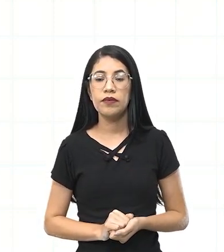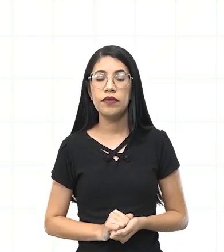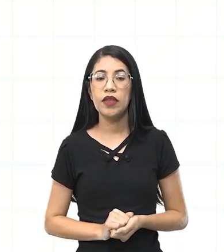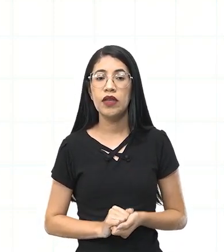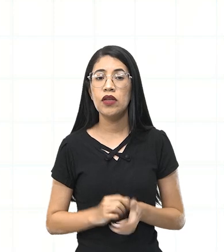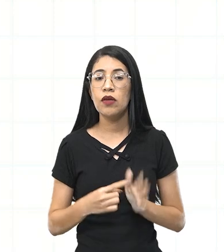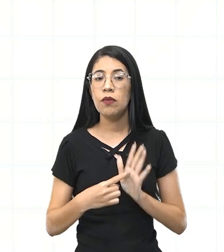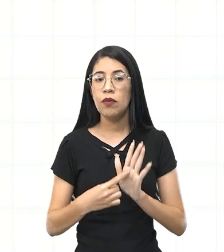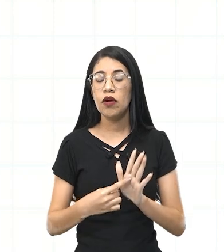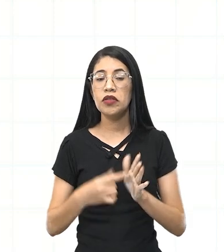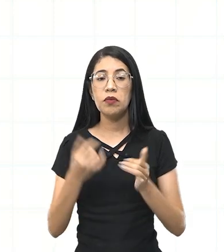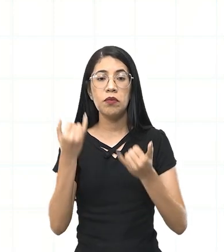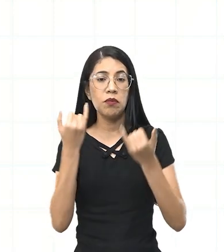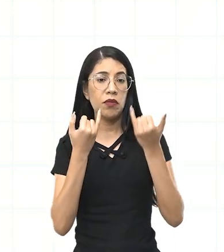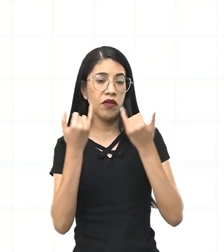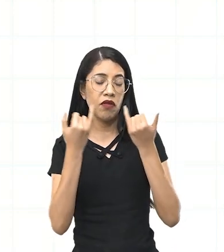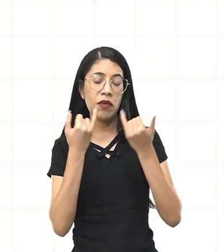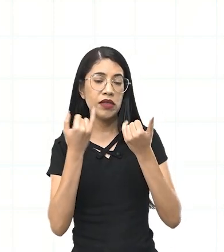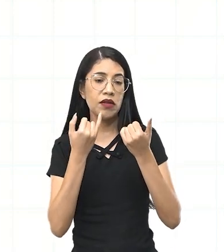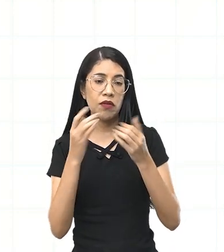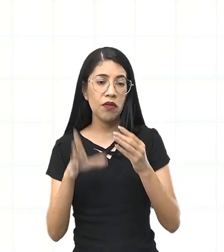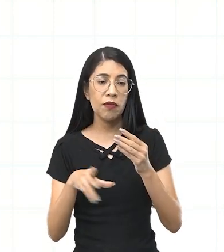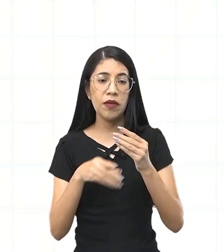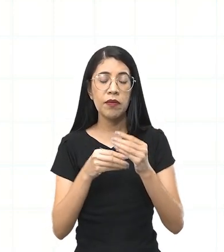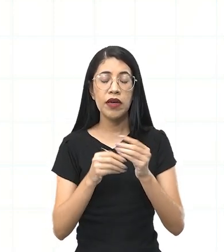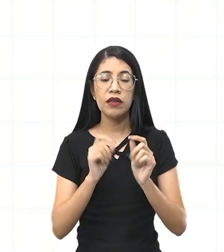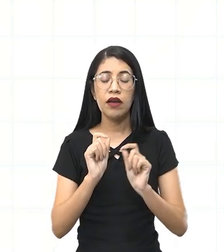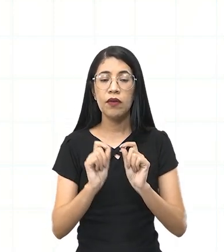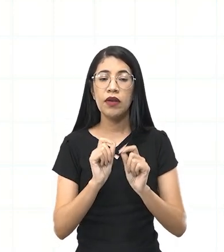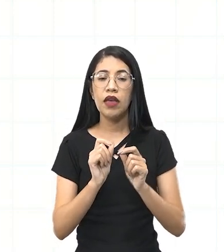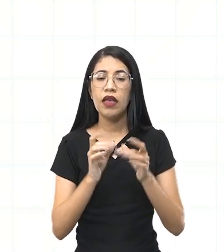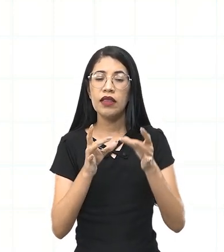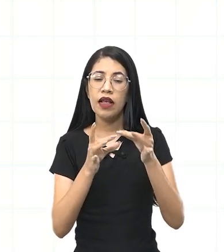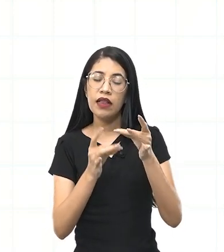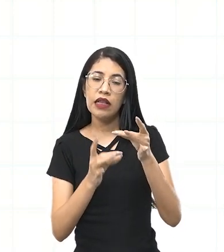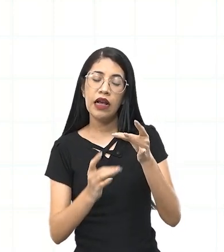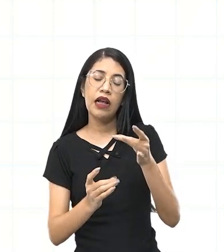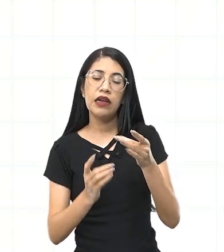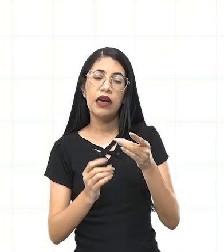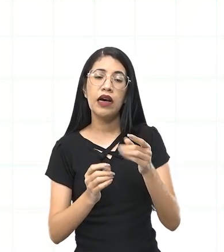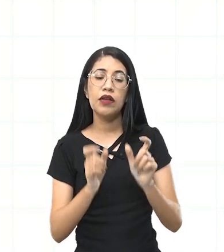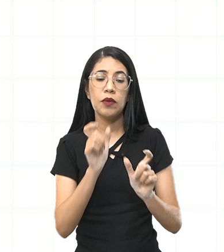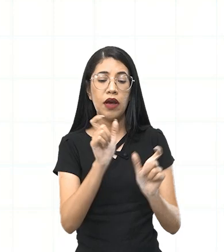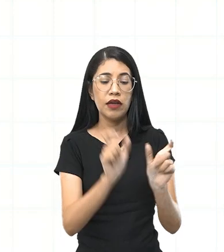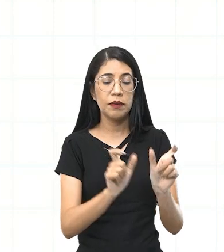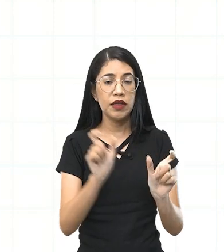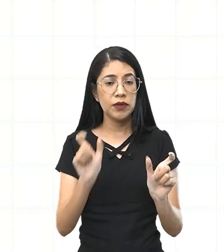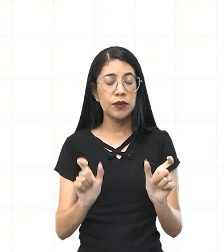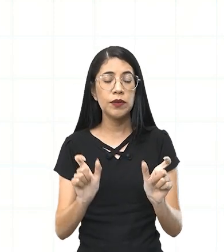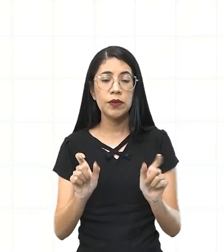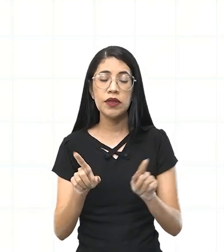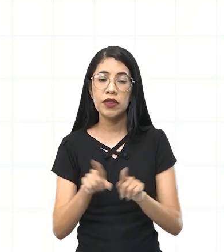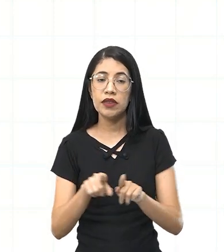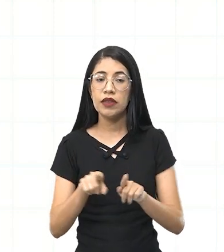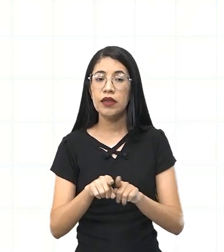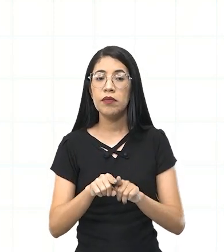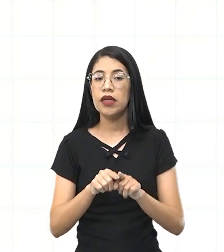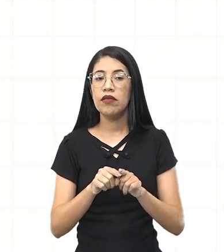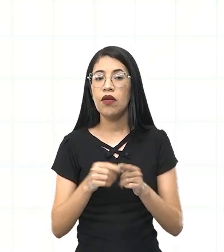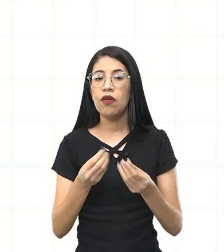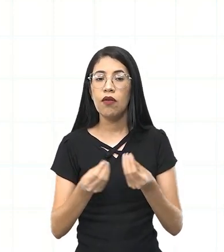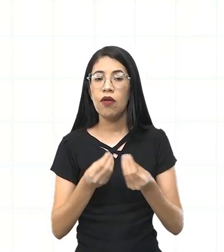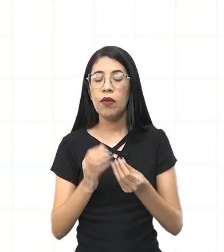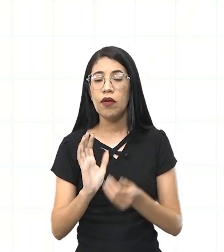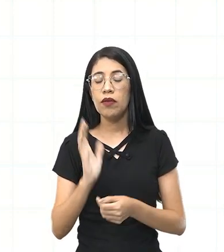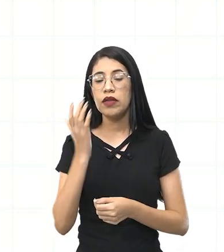traz só uma informação, né, descrevendo ali quais são os nossos personagens, né, descrevendo, então, a